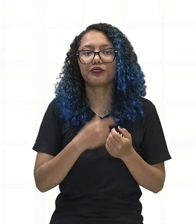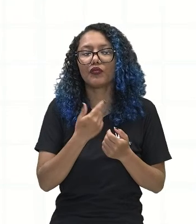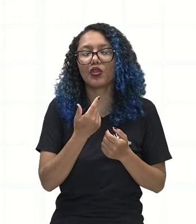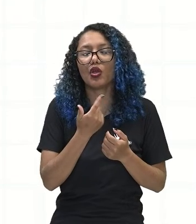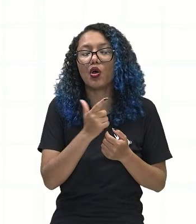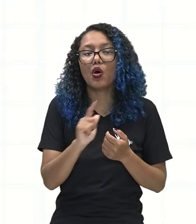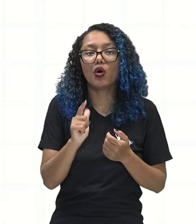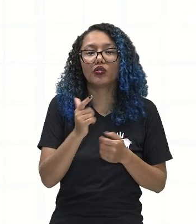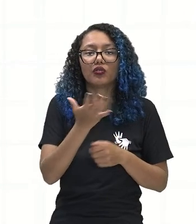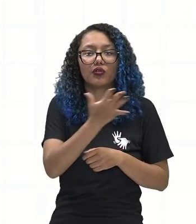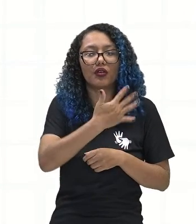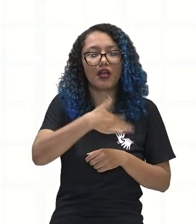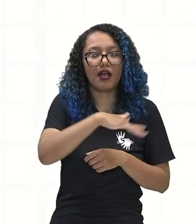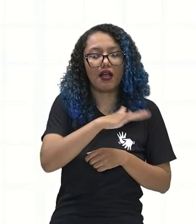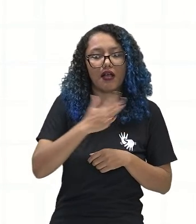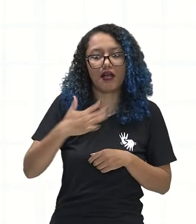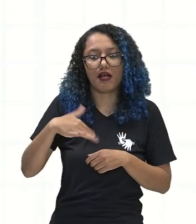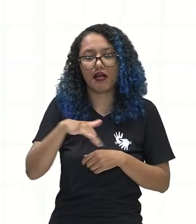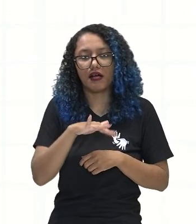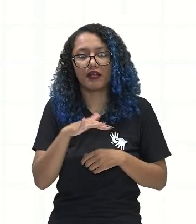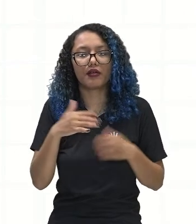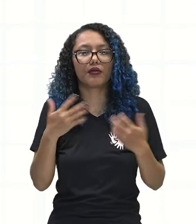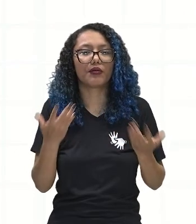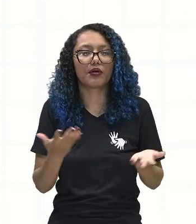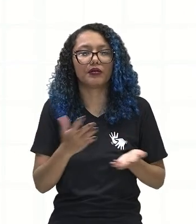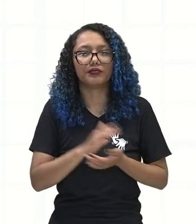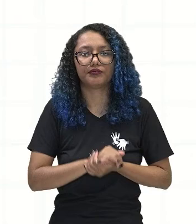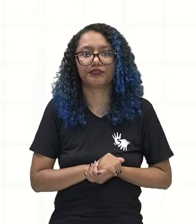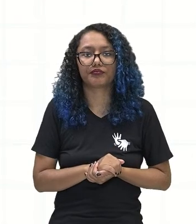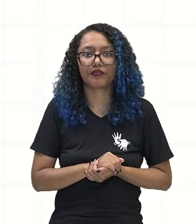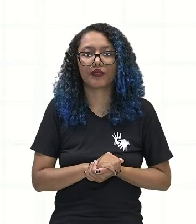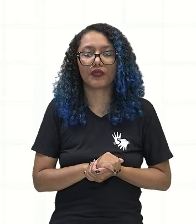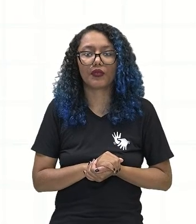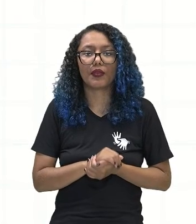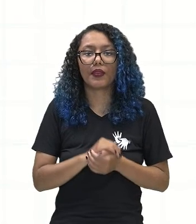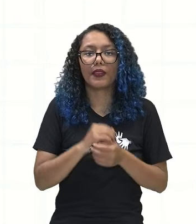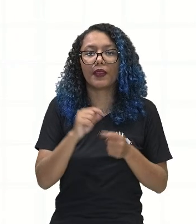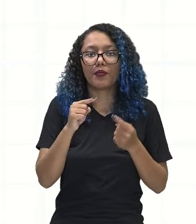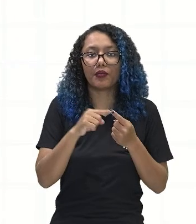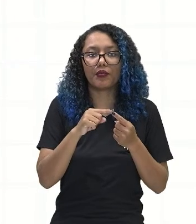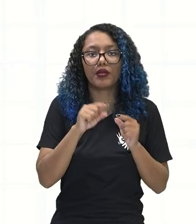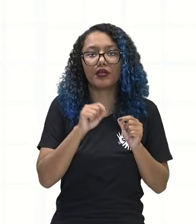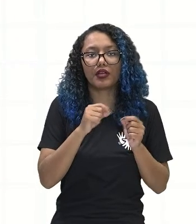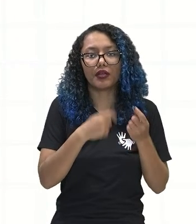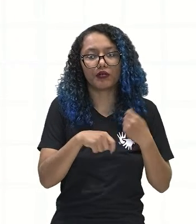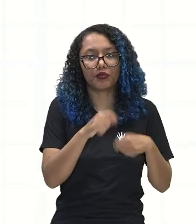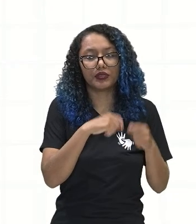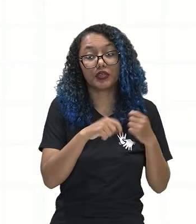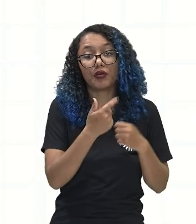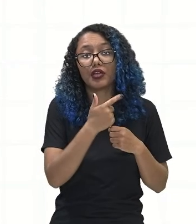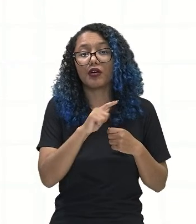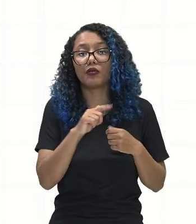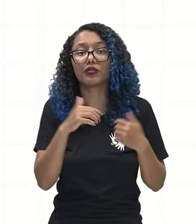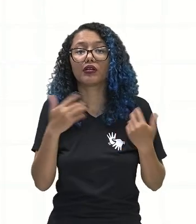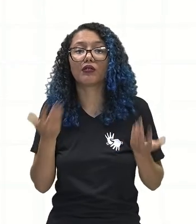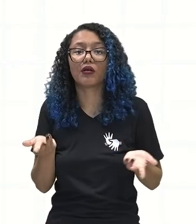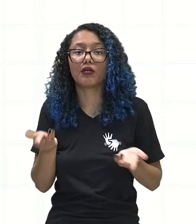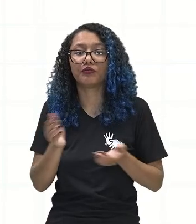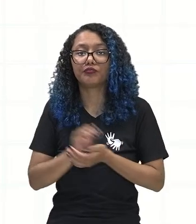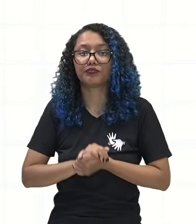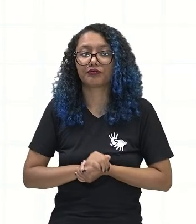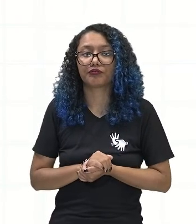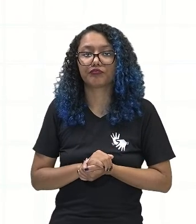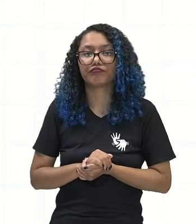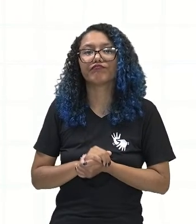esfera de atuação da publicidade? É a esfera comercial. Qual é a esfera de atuação da propaganda? É a política, a ideológica